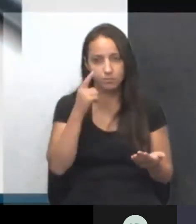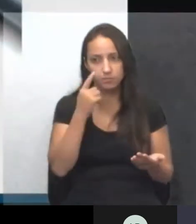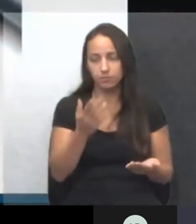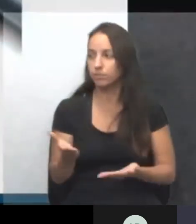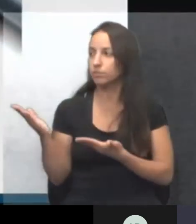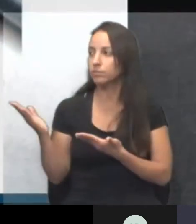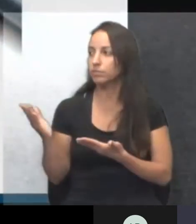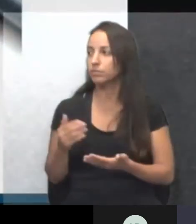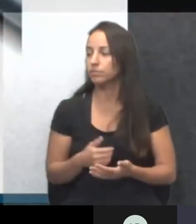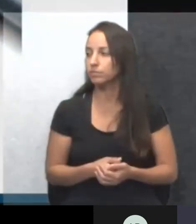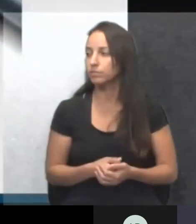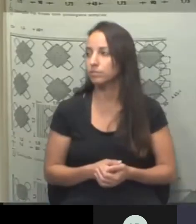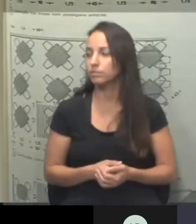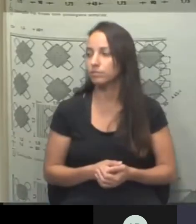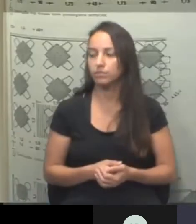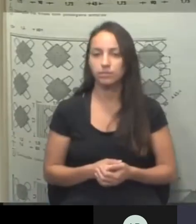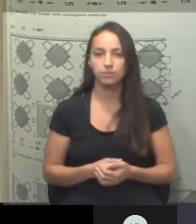câmera de documentos.